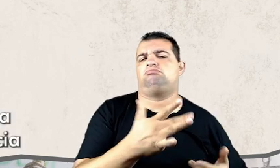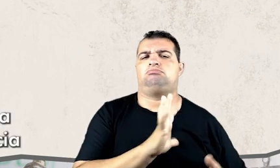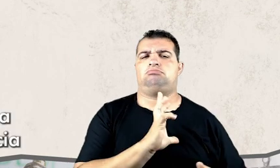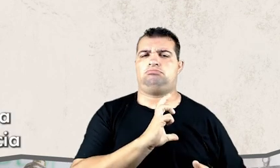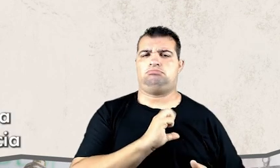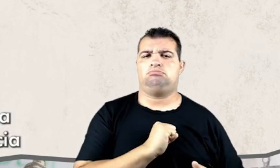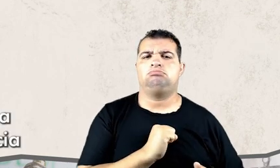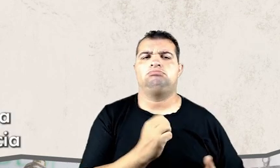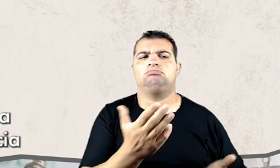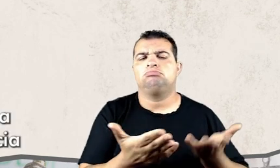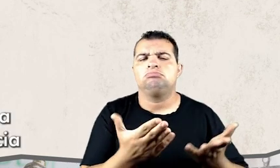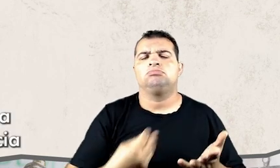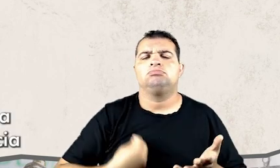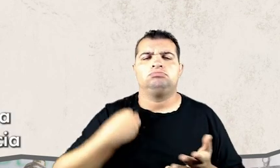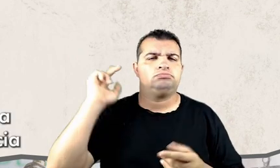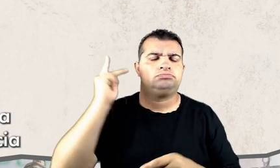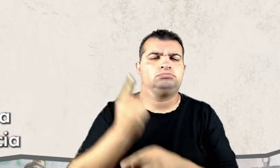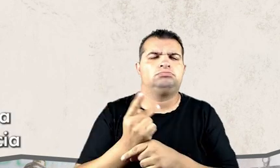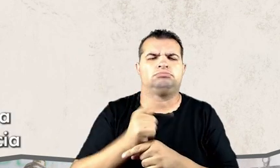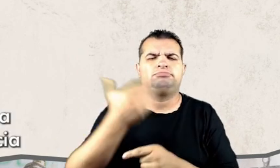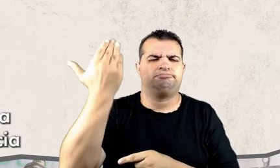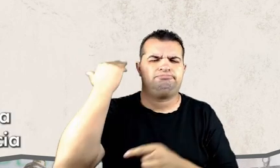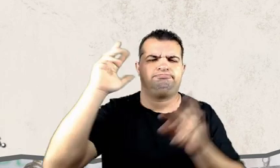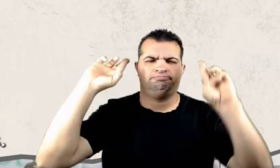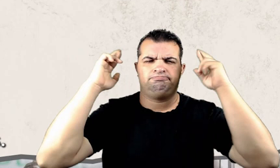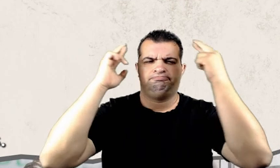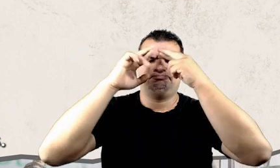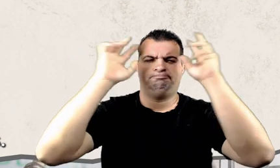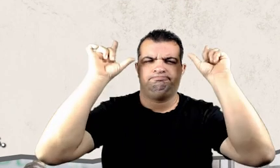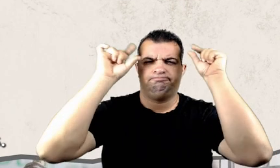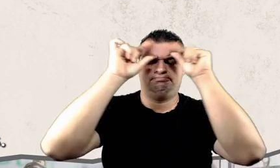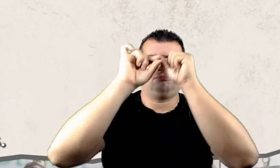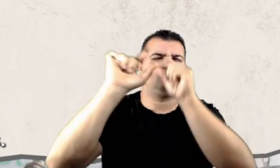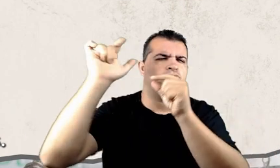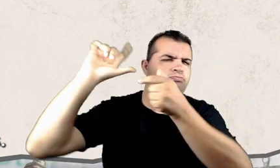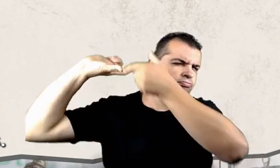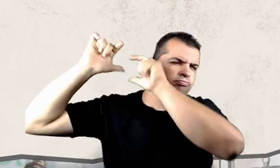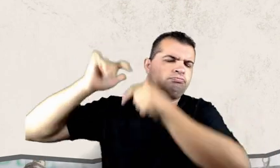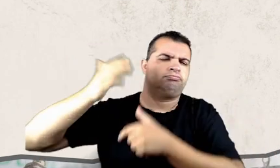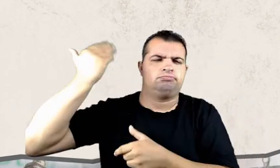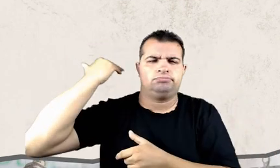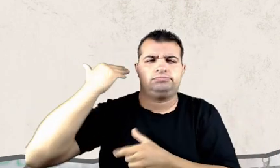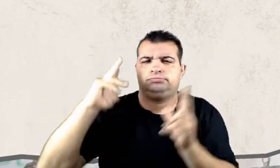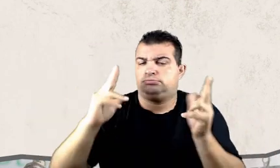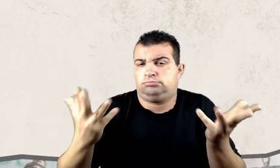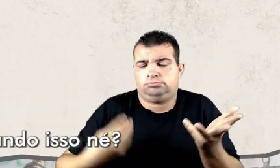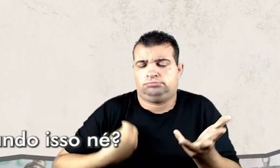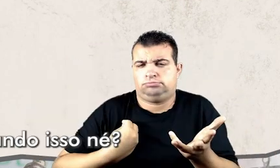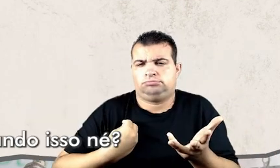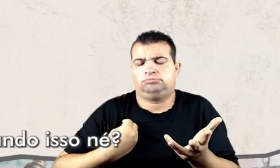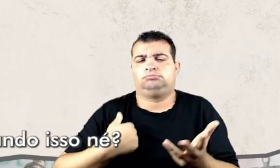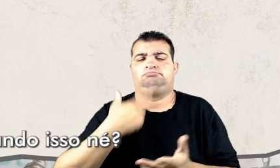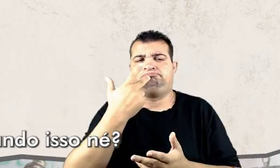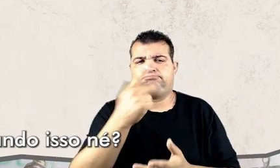paixões, eles são presentes na história da humanidade desde a Grécia e talvez em outras tradições, né, como a gente sabe hoje. E